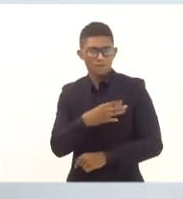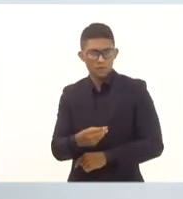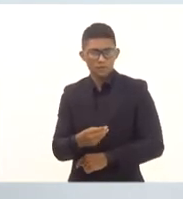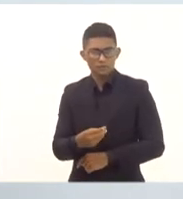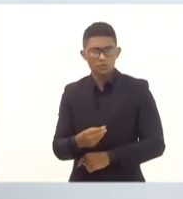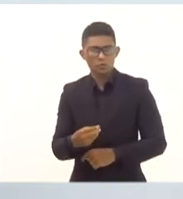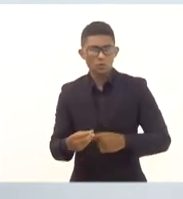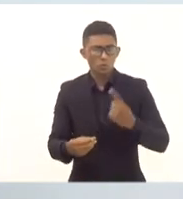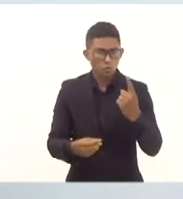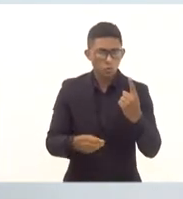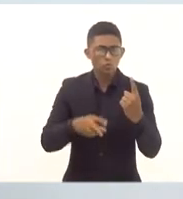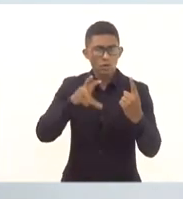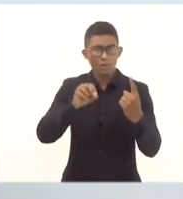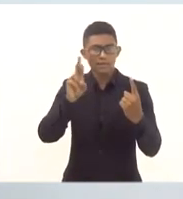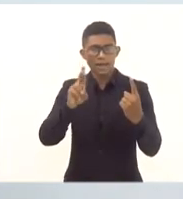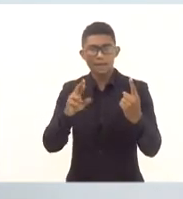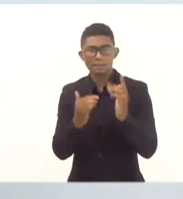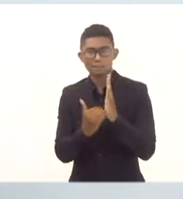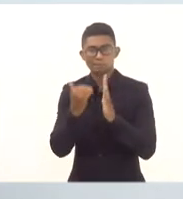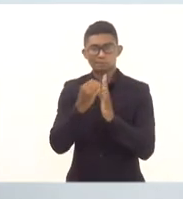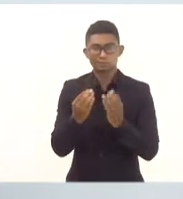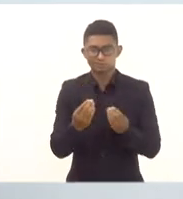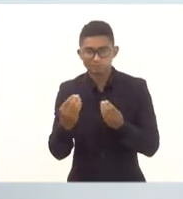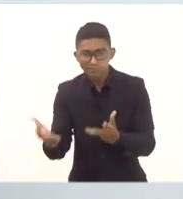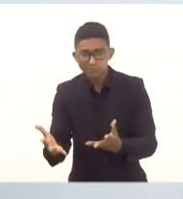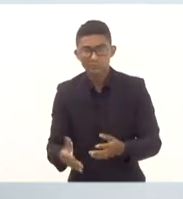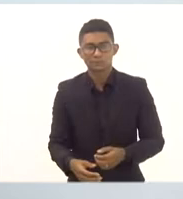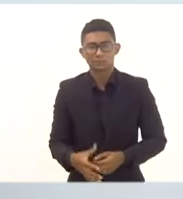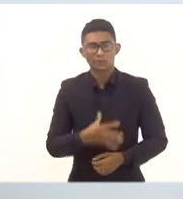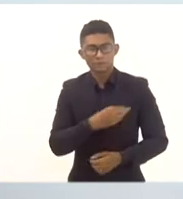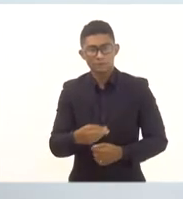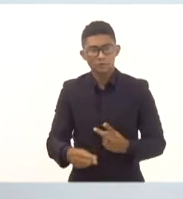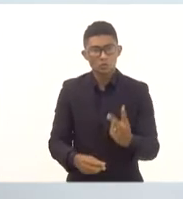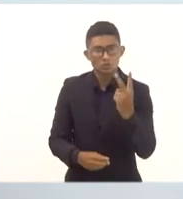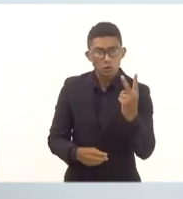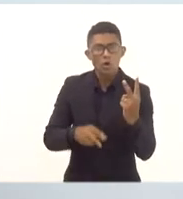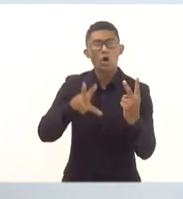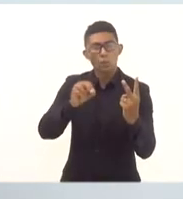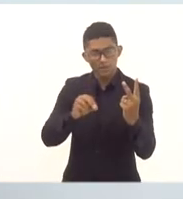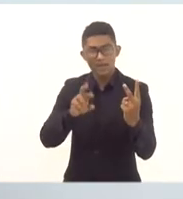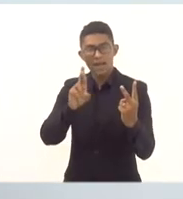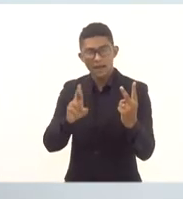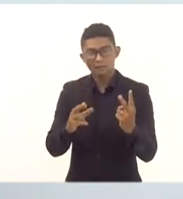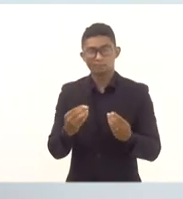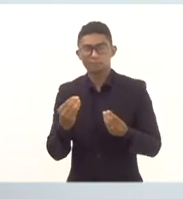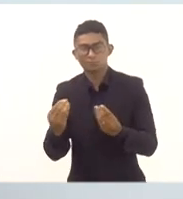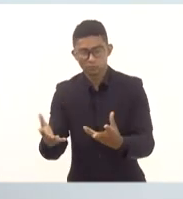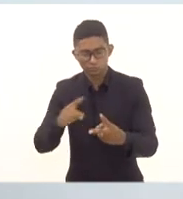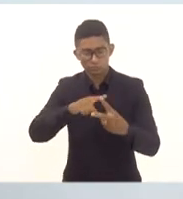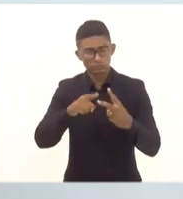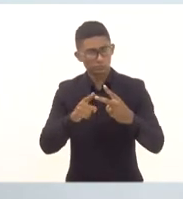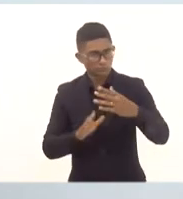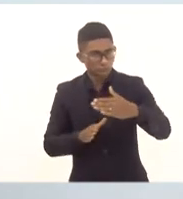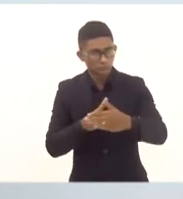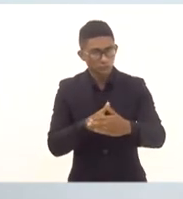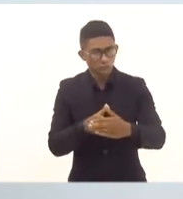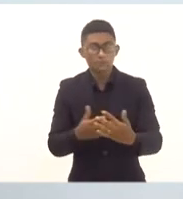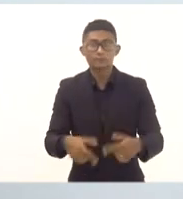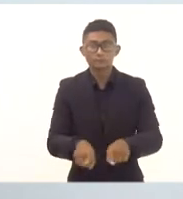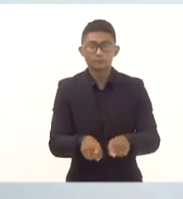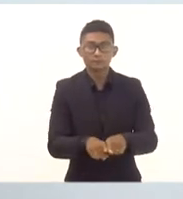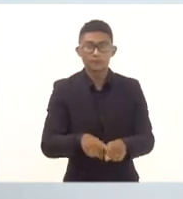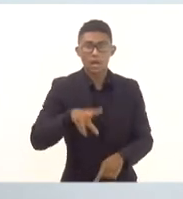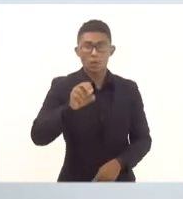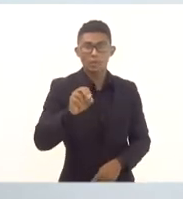filhos é um adicional de 50 reais a 80 reais para aquisição de